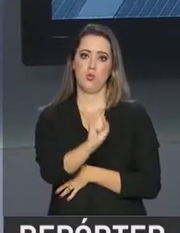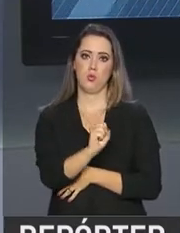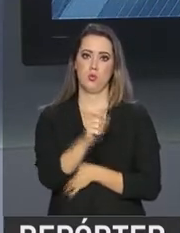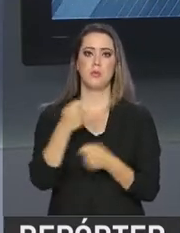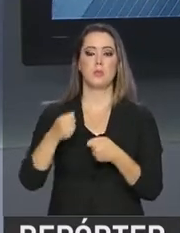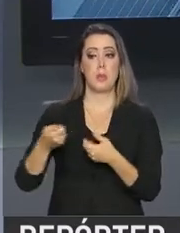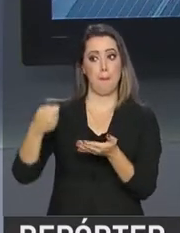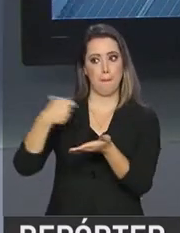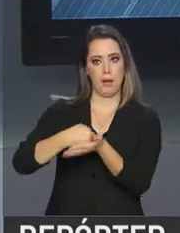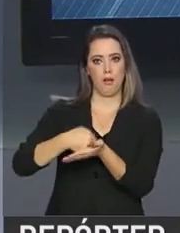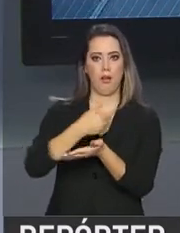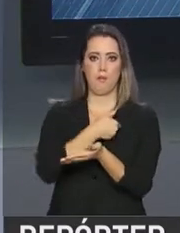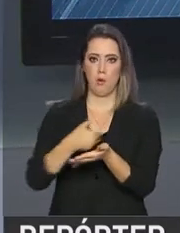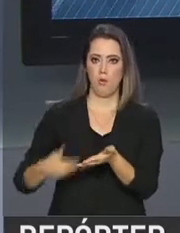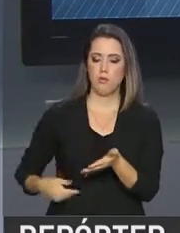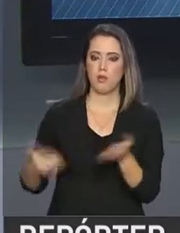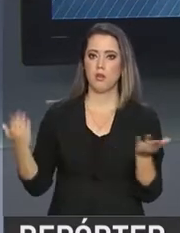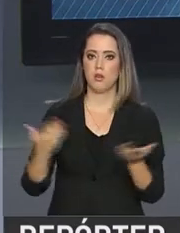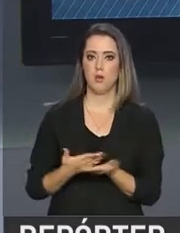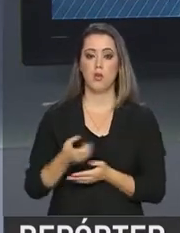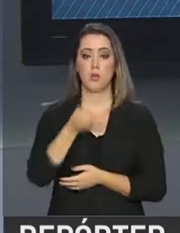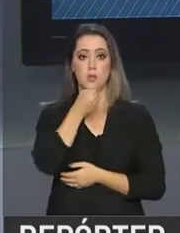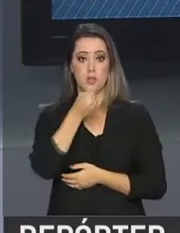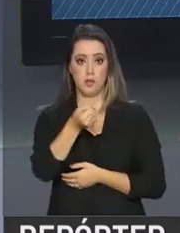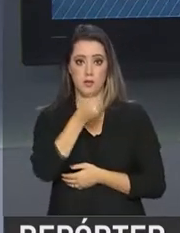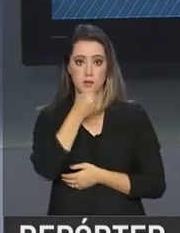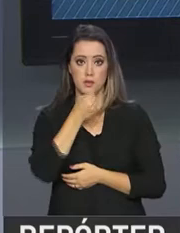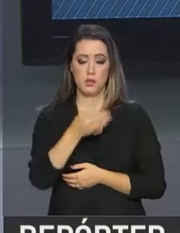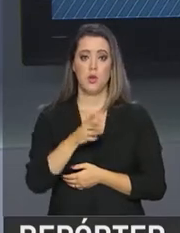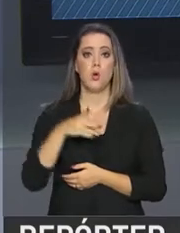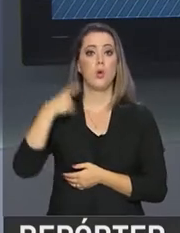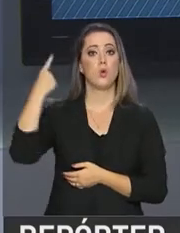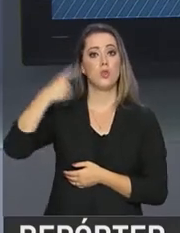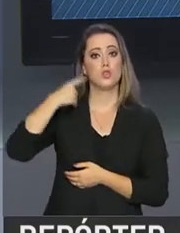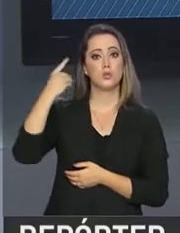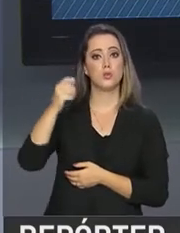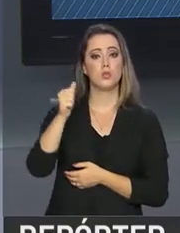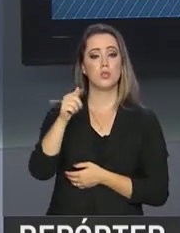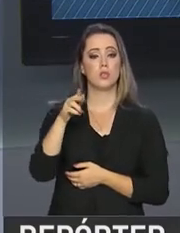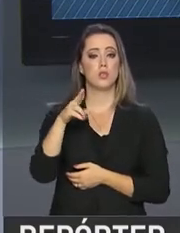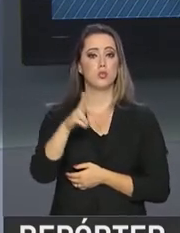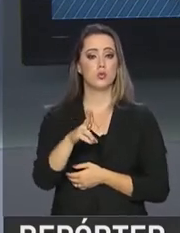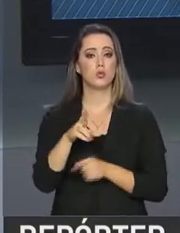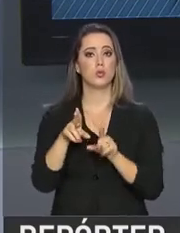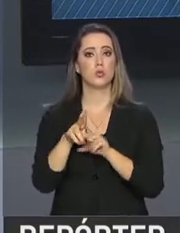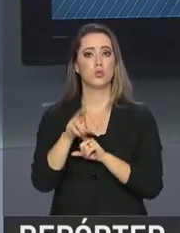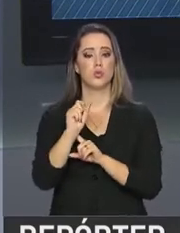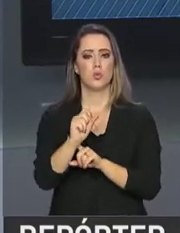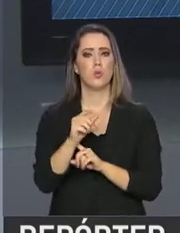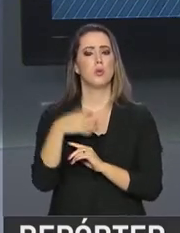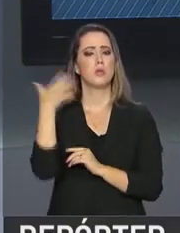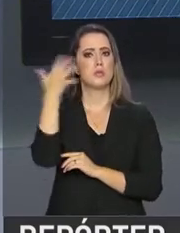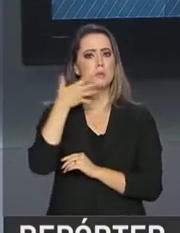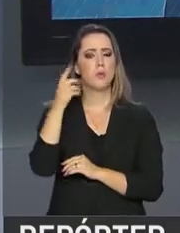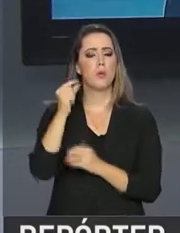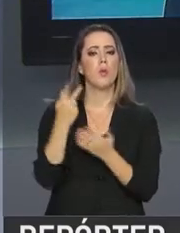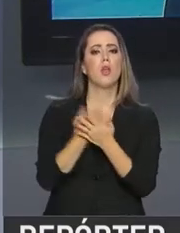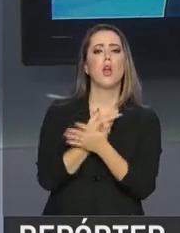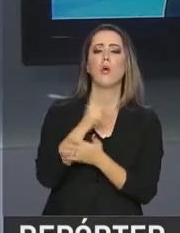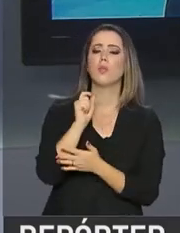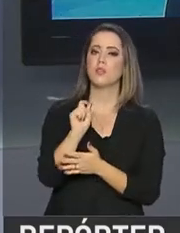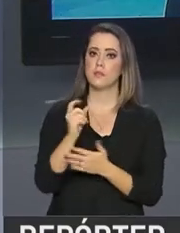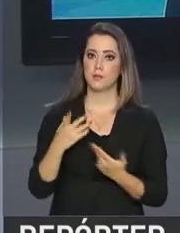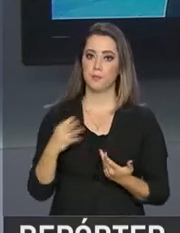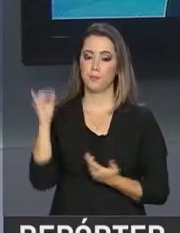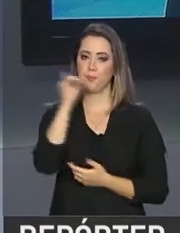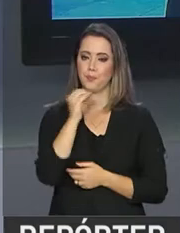repórter paulo la sálvia faz uma entrevista ao vivo com advogado geral da união greice mendonça que explica essa medida pra gente ou a